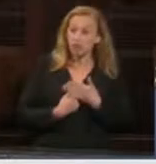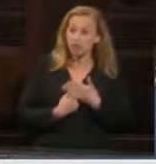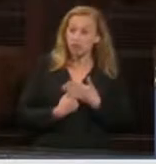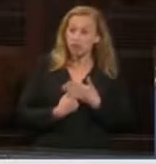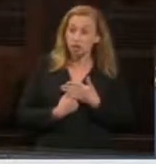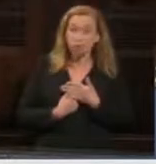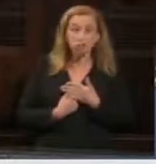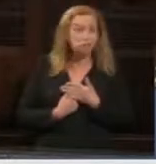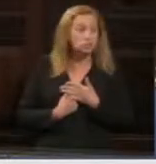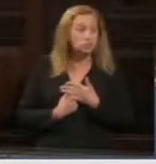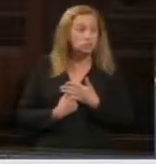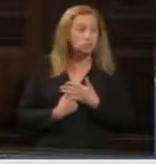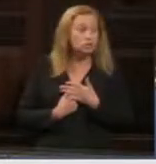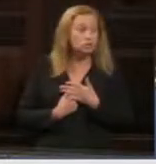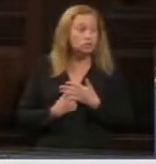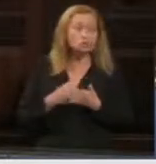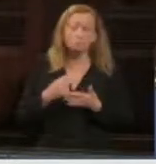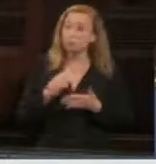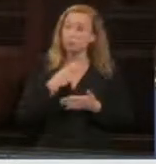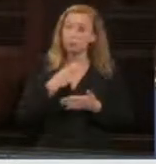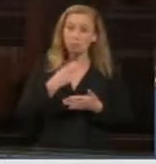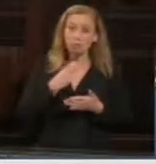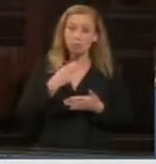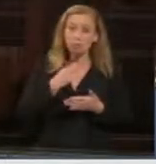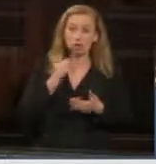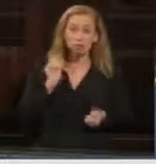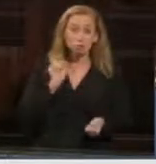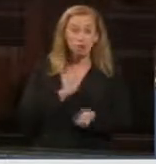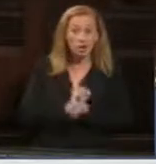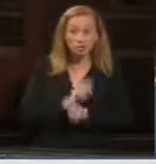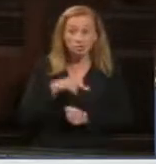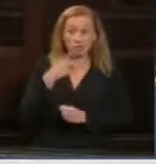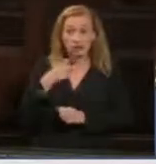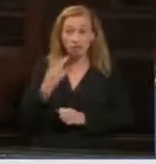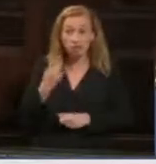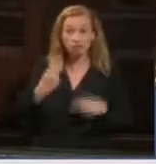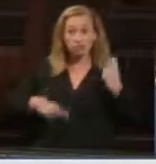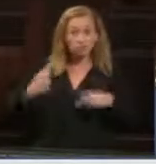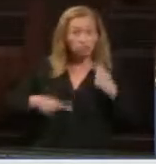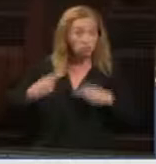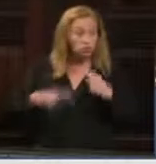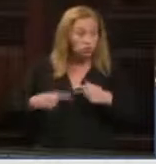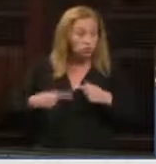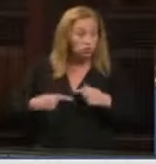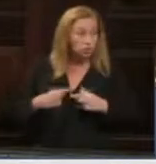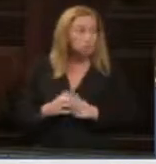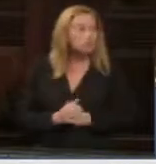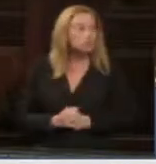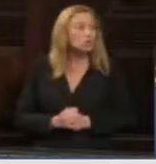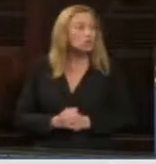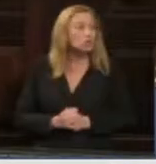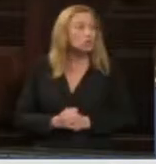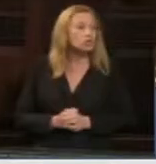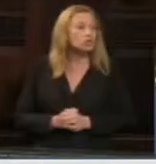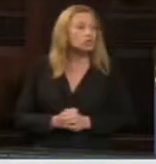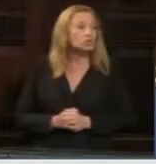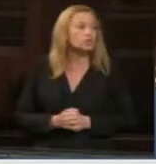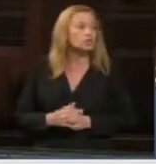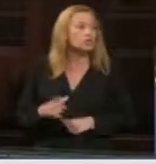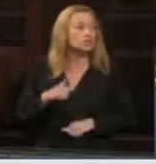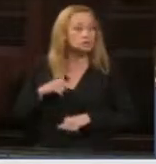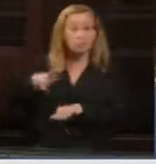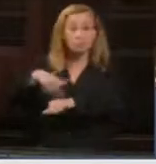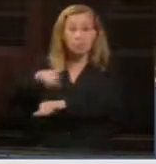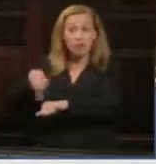podemos deixar de levar em conta neste debate há vários deram argumentos válidos não podemos deixar de levar em conta que se trata de um país que